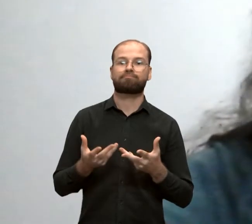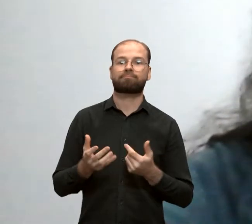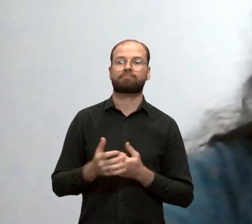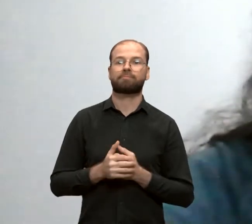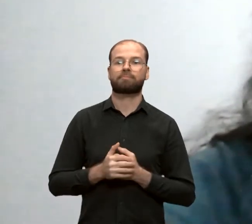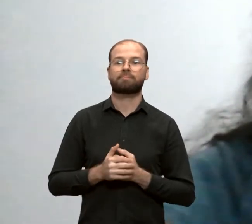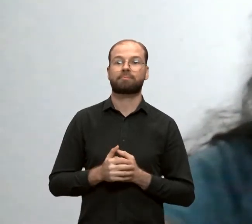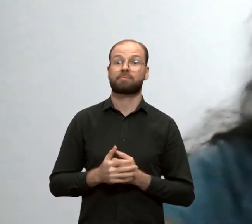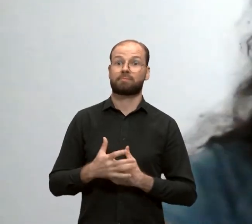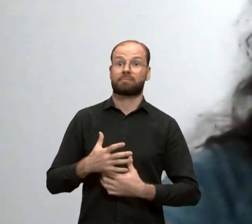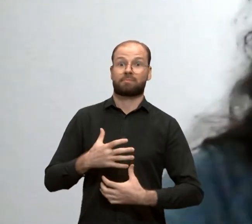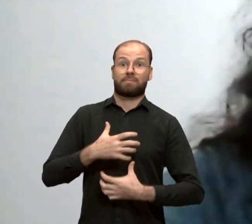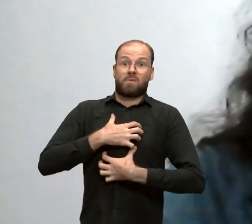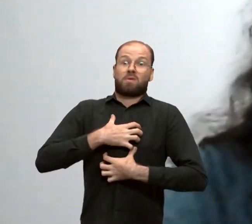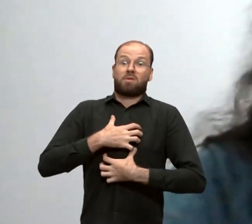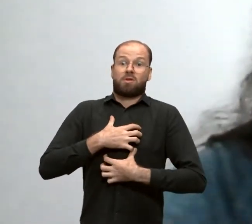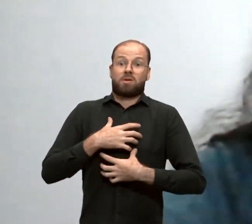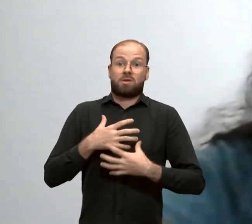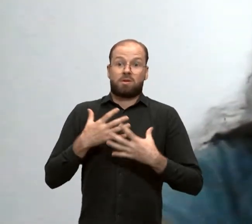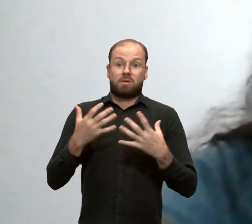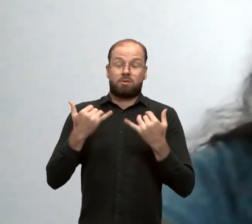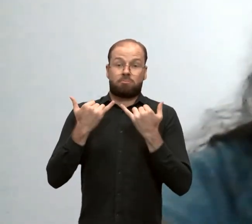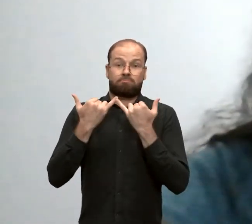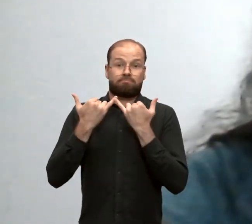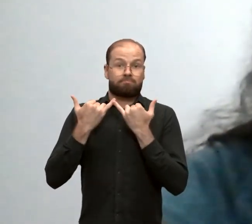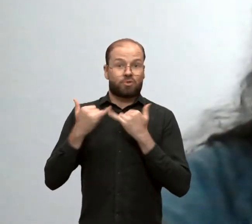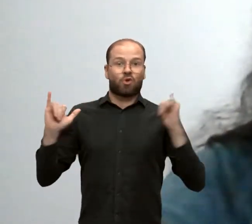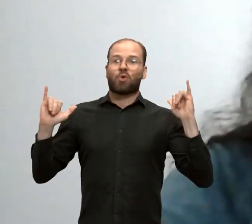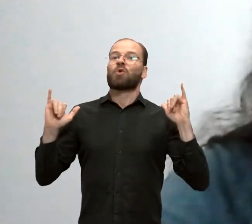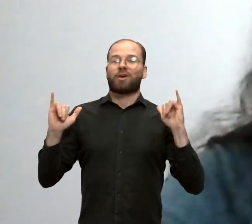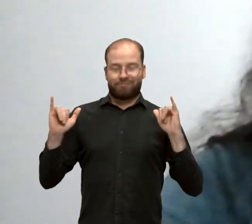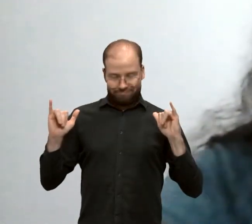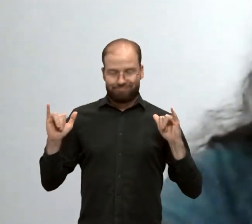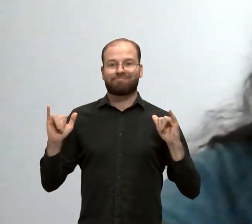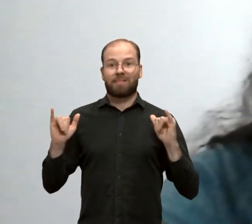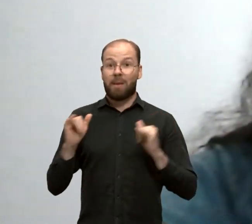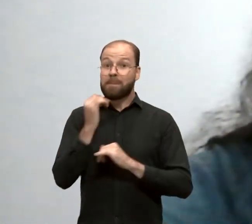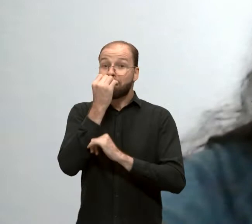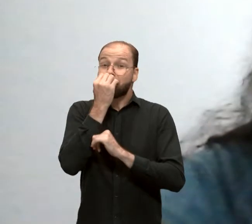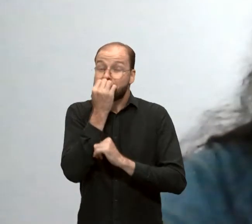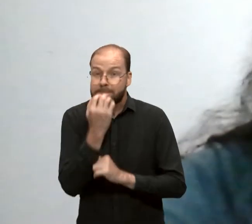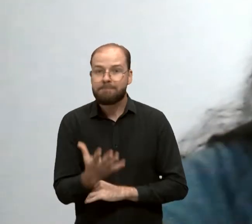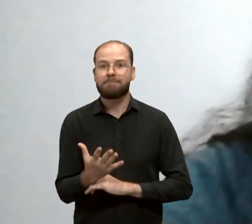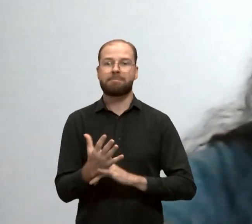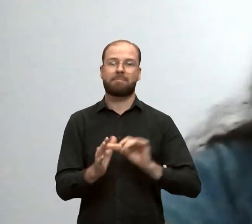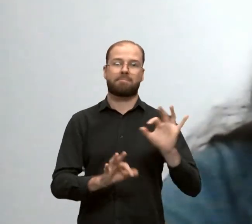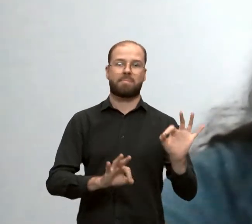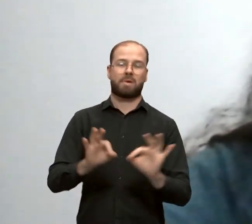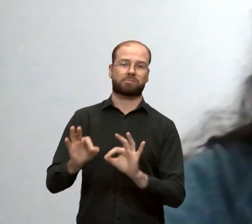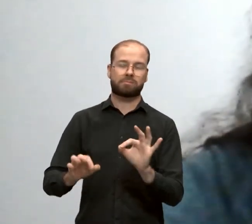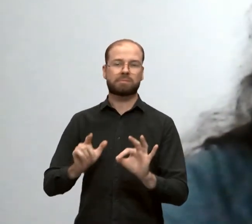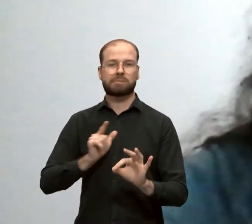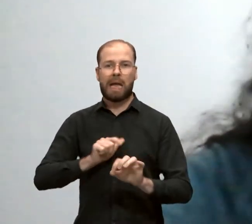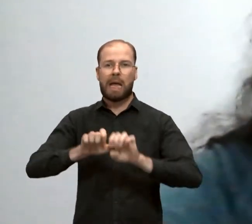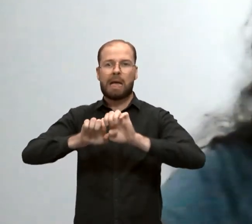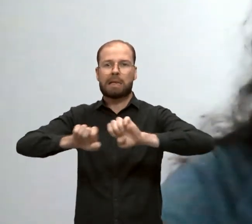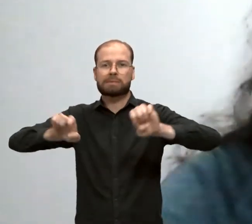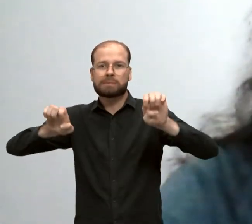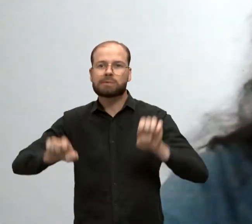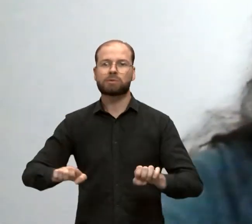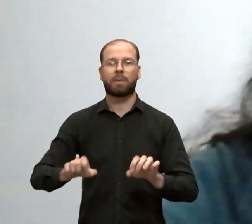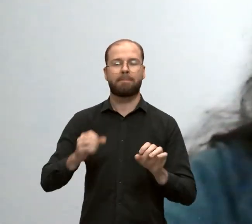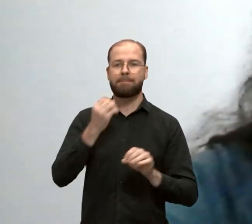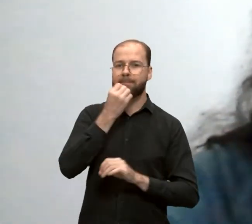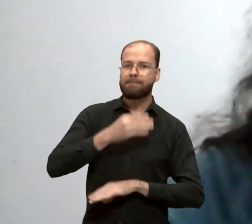assim chocada, por assim dizer, que é muito bem preparado, como tem recursos e é tão bem